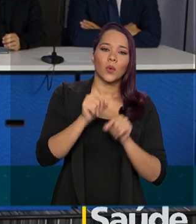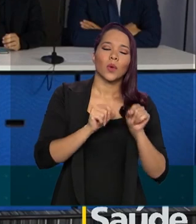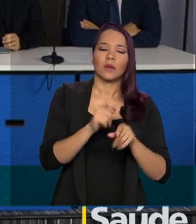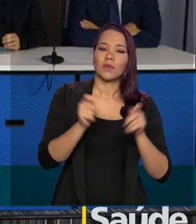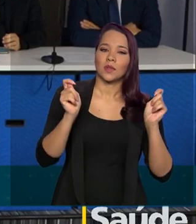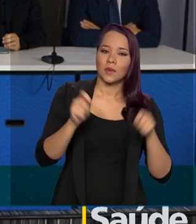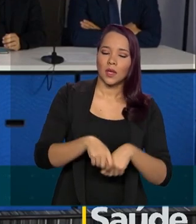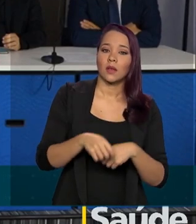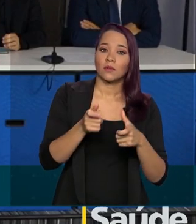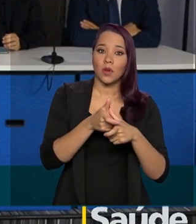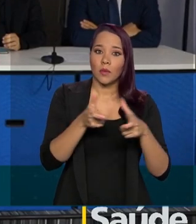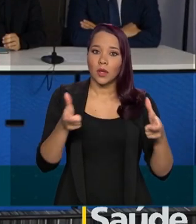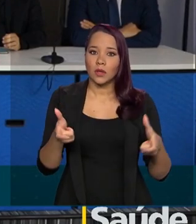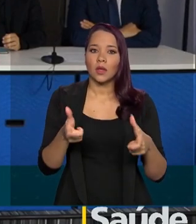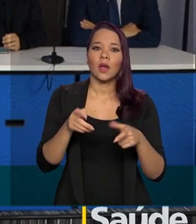possibilidade de aumentar a distribuição de testes.